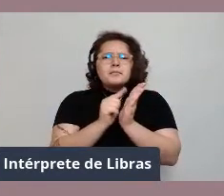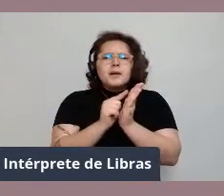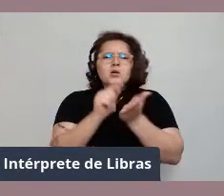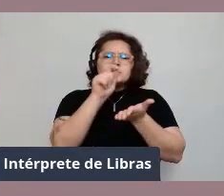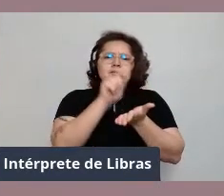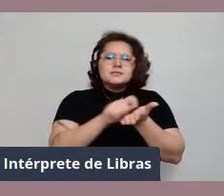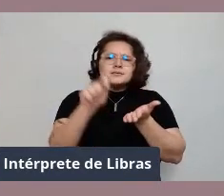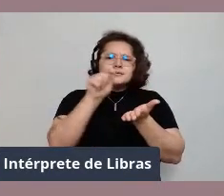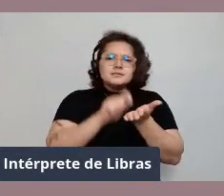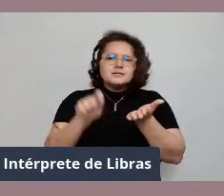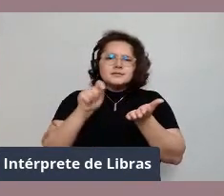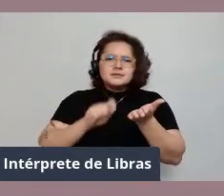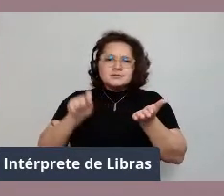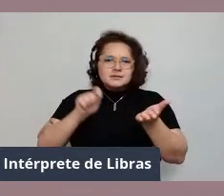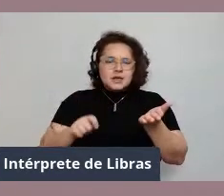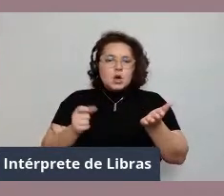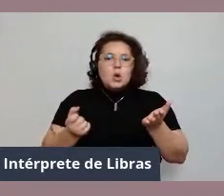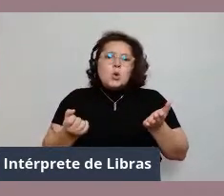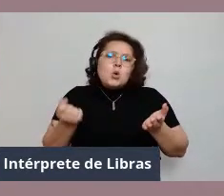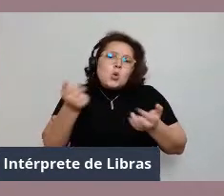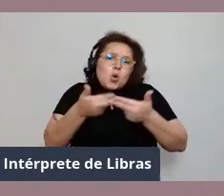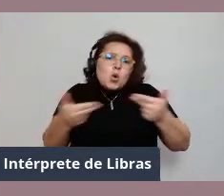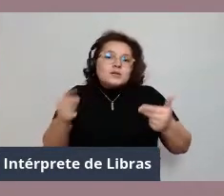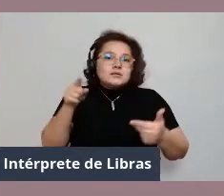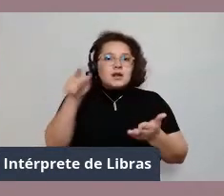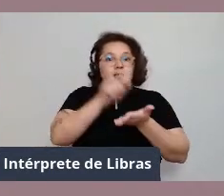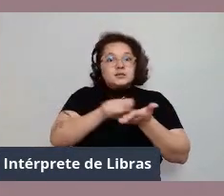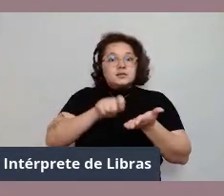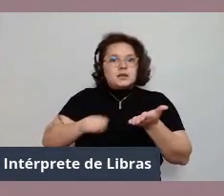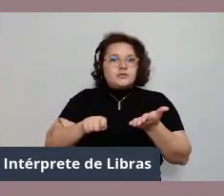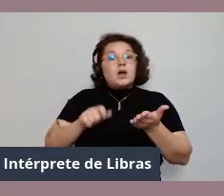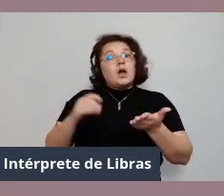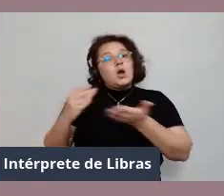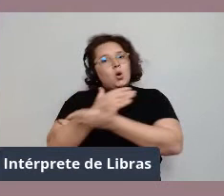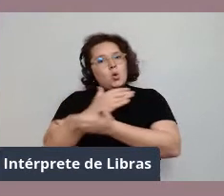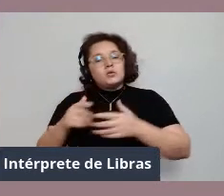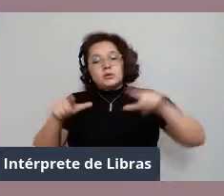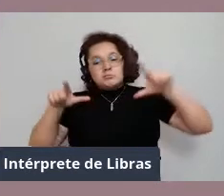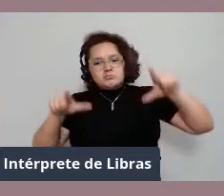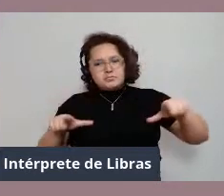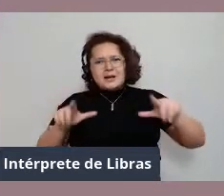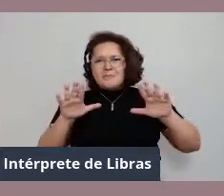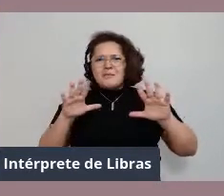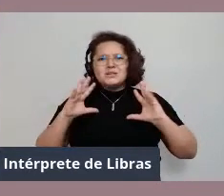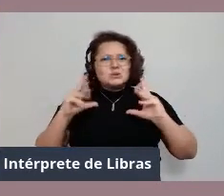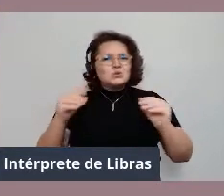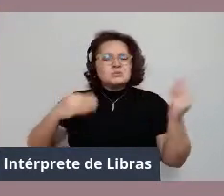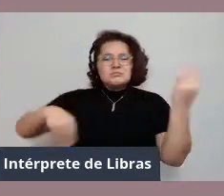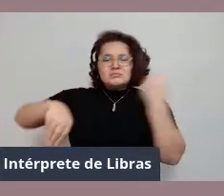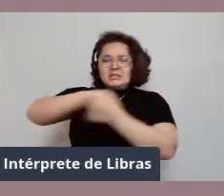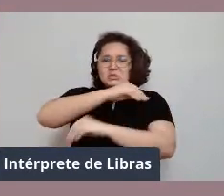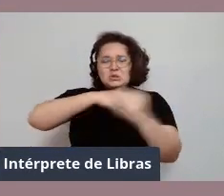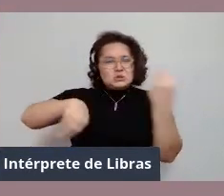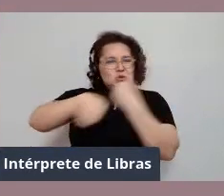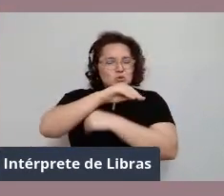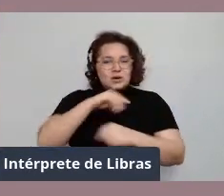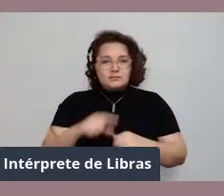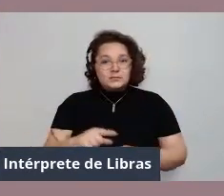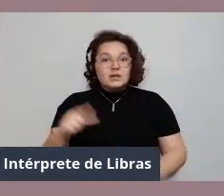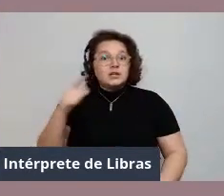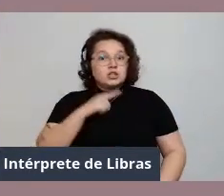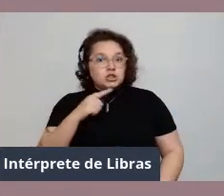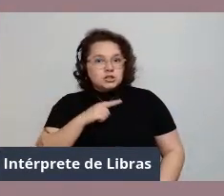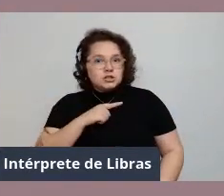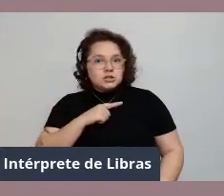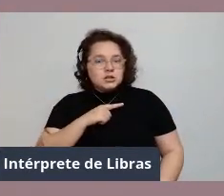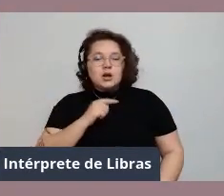com fragmentos escritos e algumas páginas inteiras. Uma grande mistura. Havia de tudo.